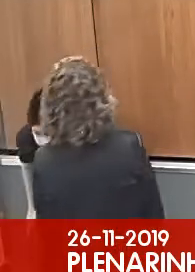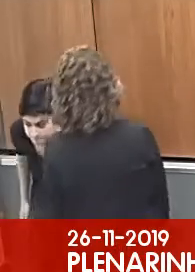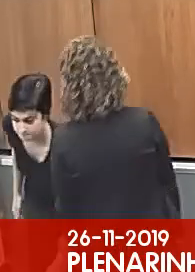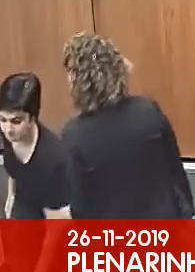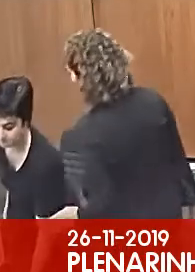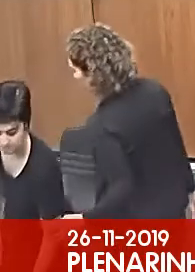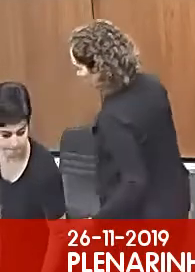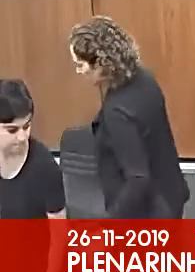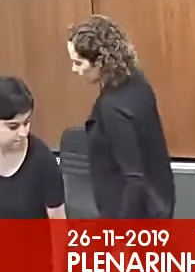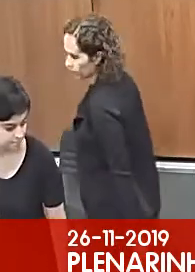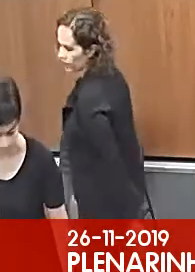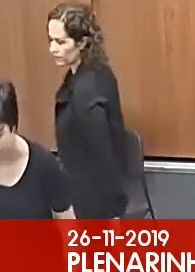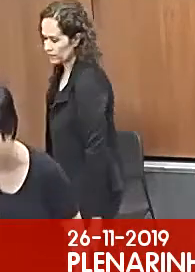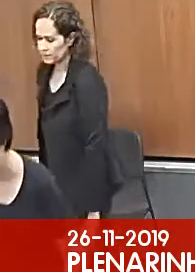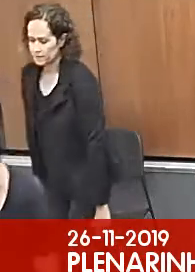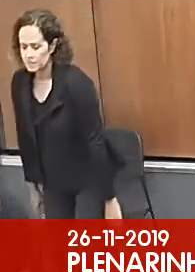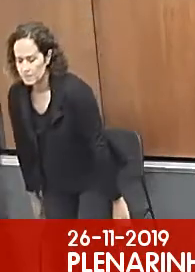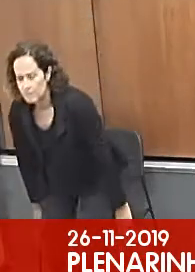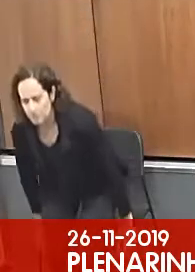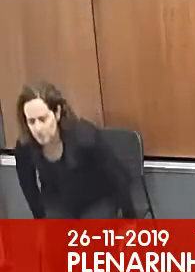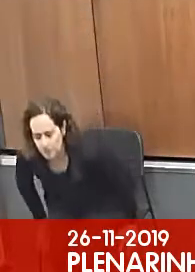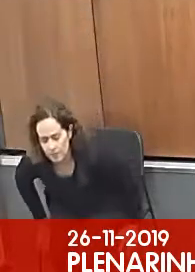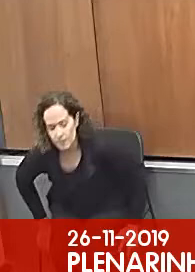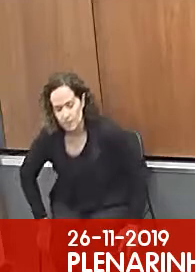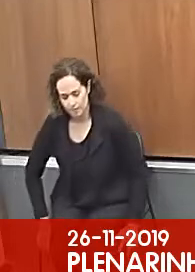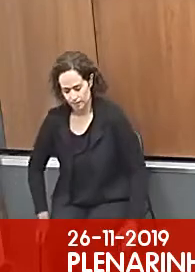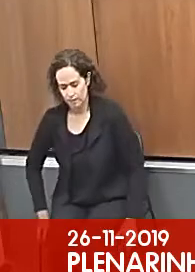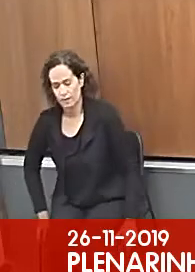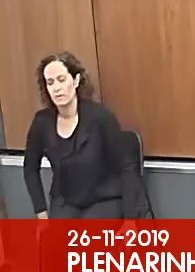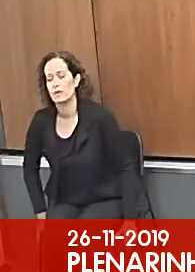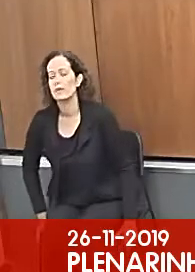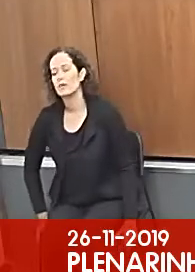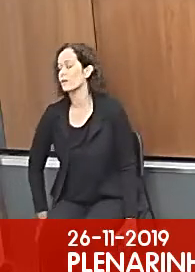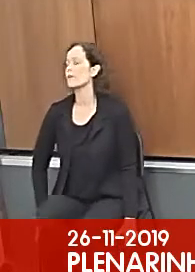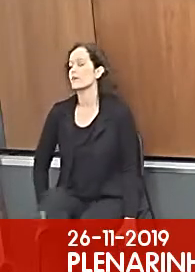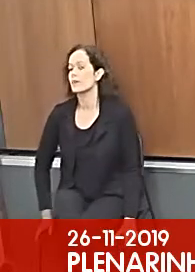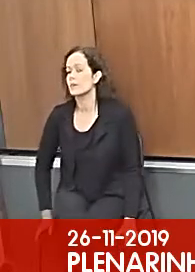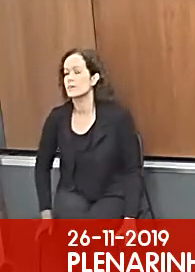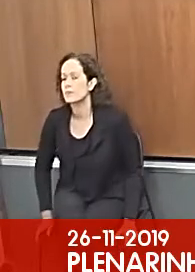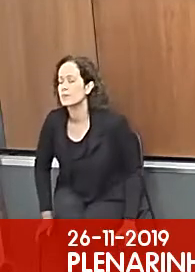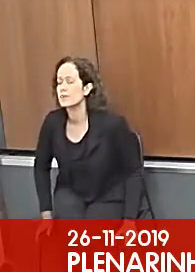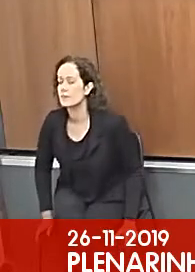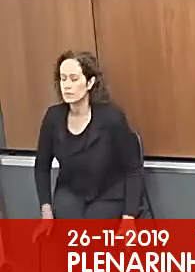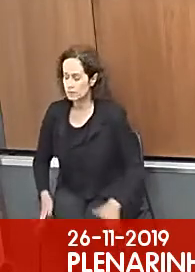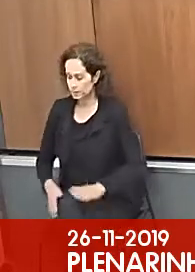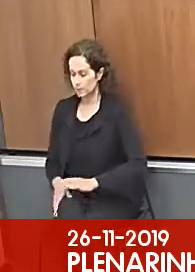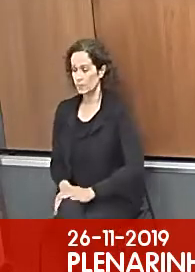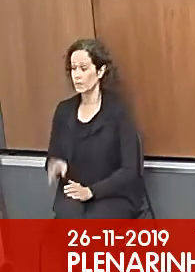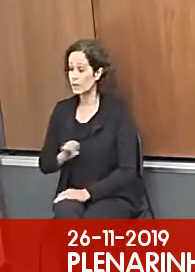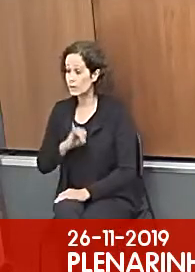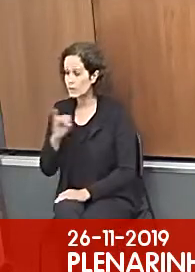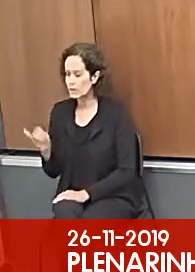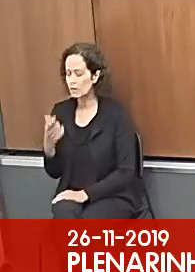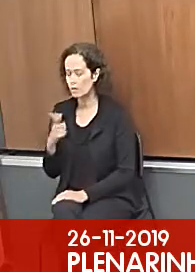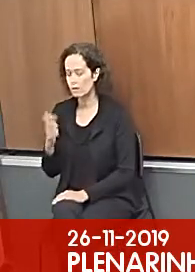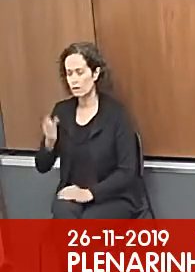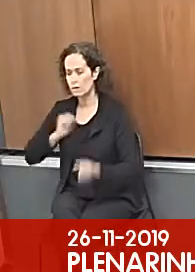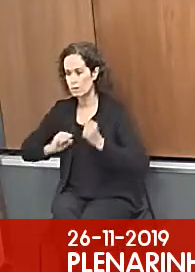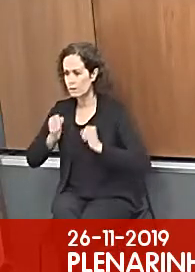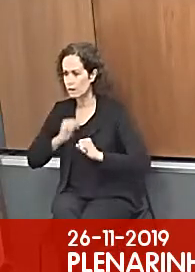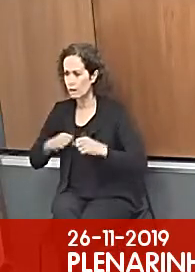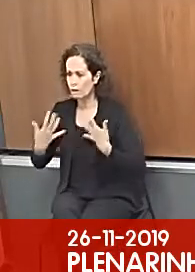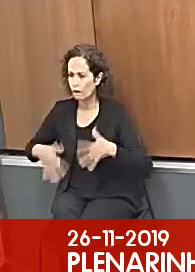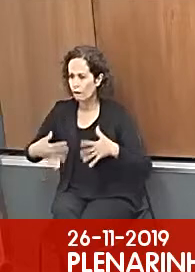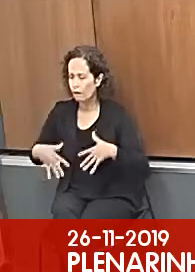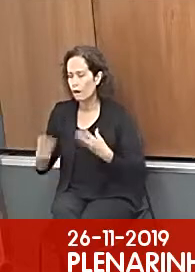A ansiedade sua está correta. Você sabe por quê? Se não tivesse ansiedade sua, fica tudo do mesmo jeito que está. Parado.